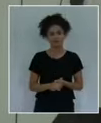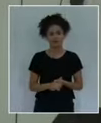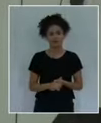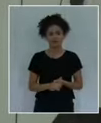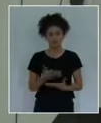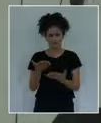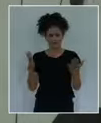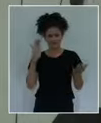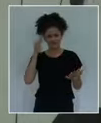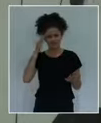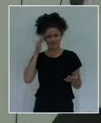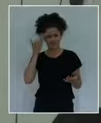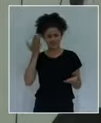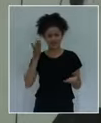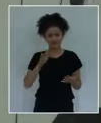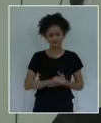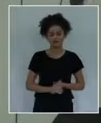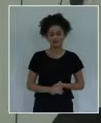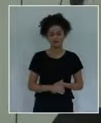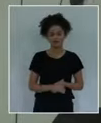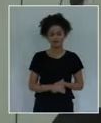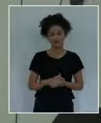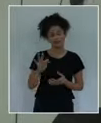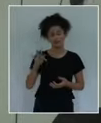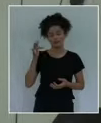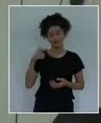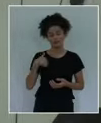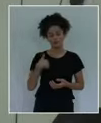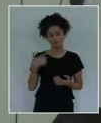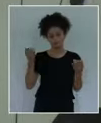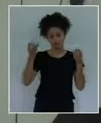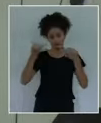para vocês entenderem aí mais ou menos, depois eu explico.